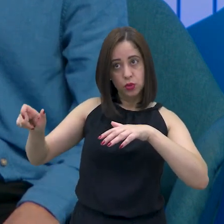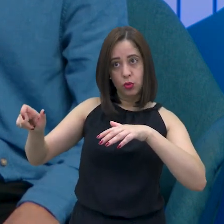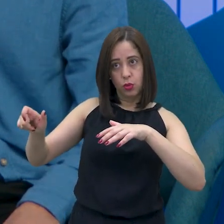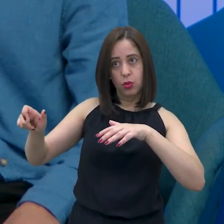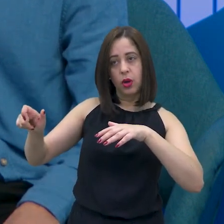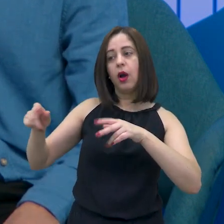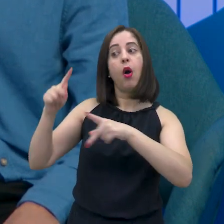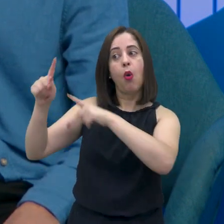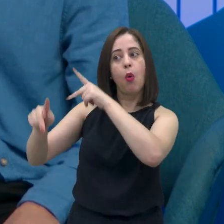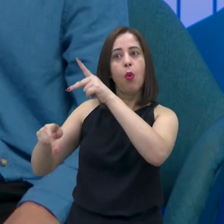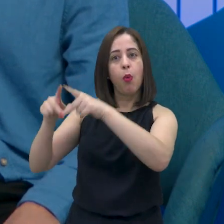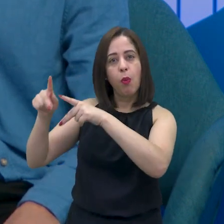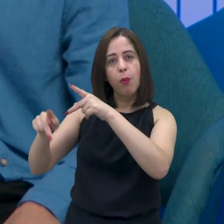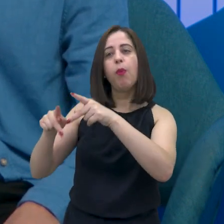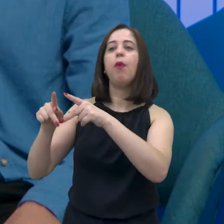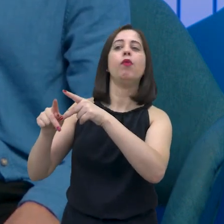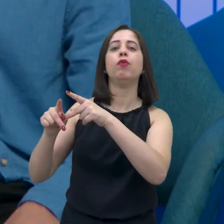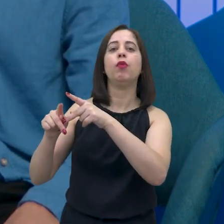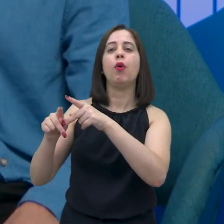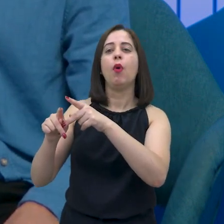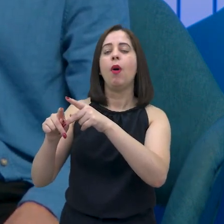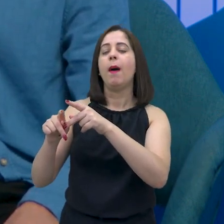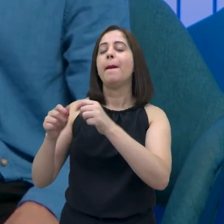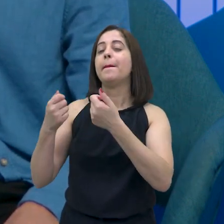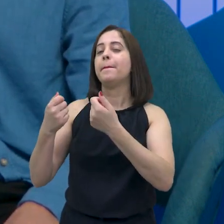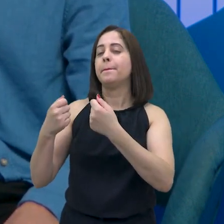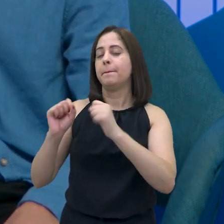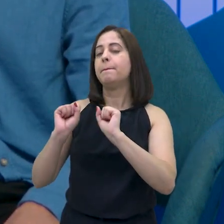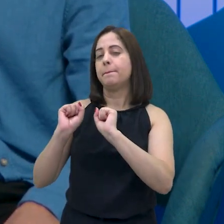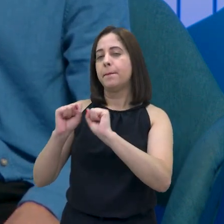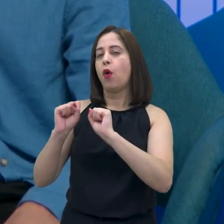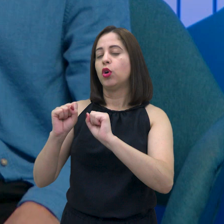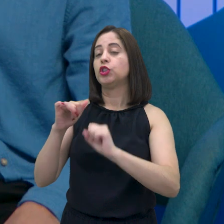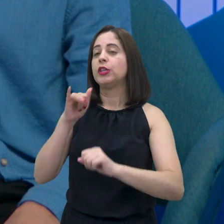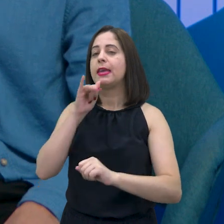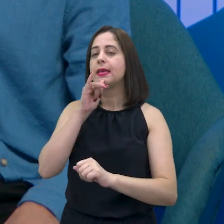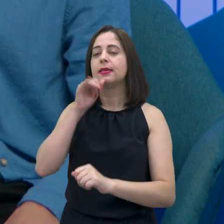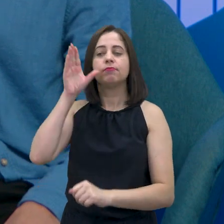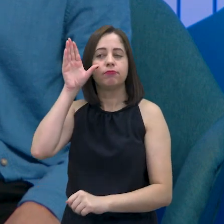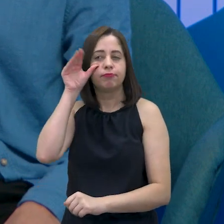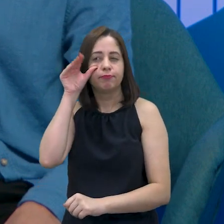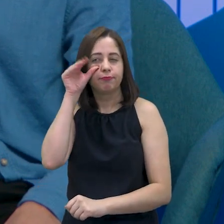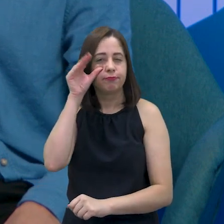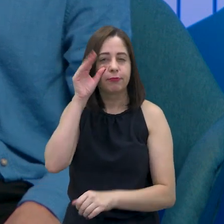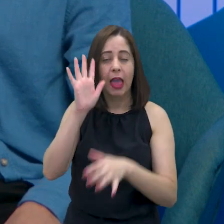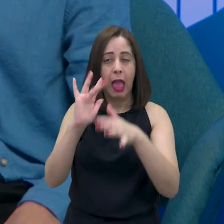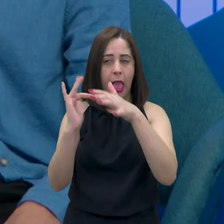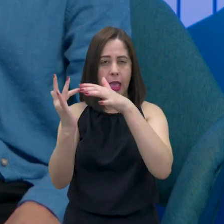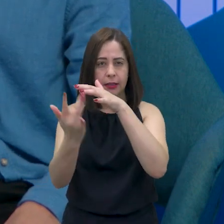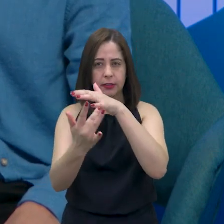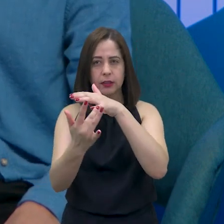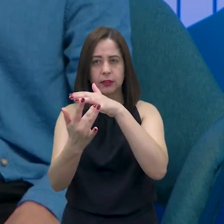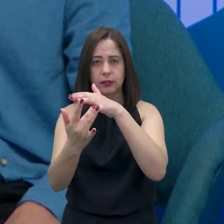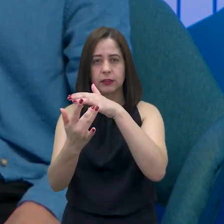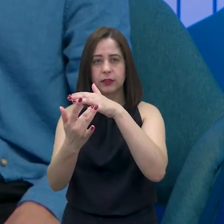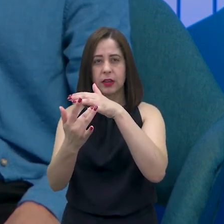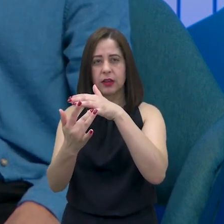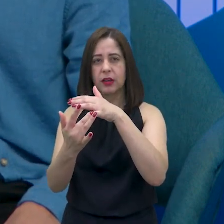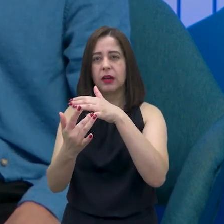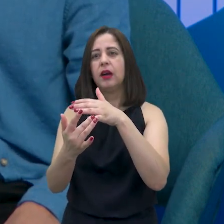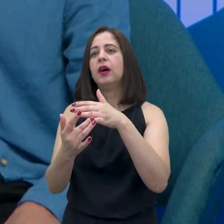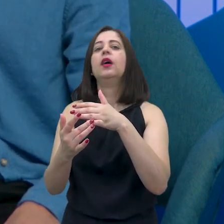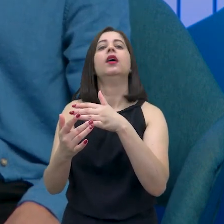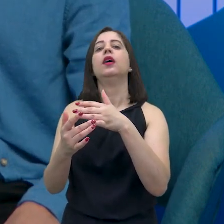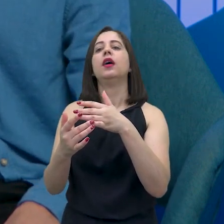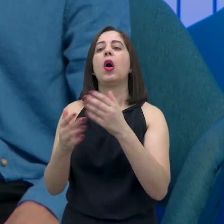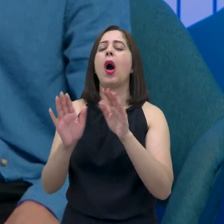eleitor deve encarar a rede social como um canal de comunicação, seja com o vereador ou com o prefeito, talvez para uma